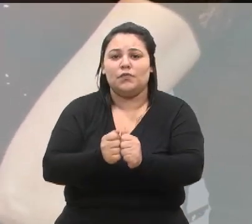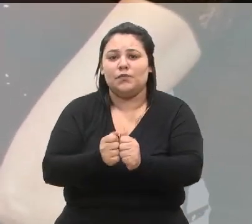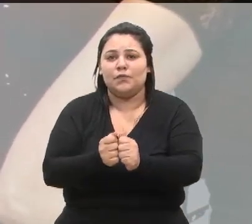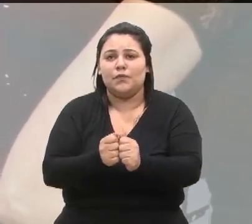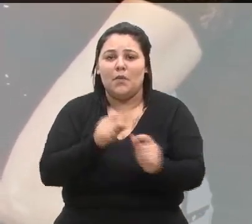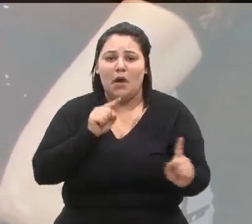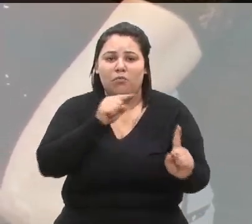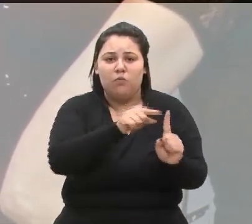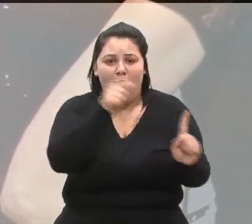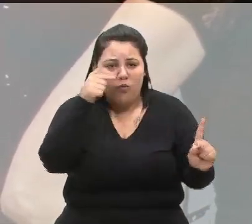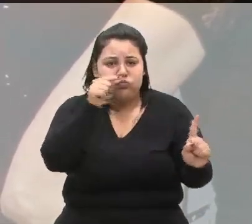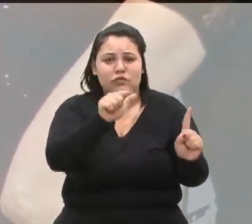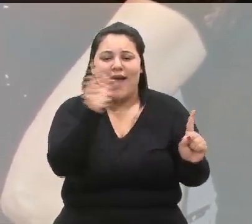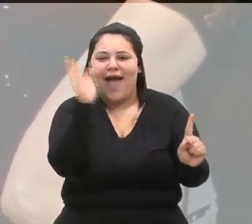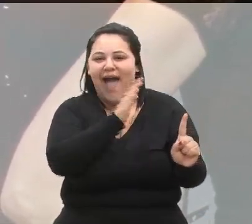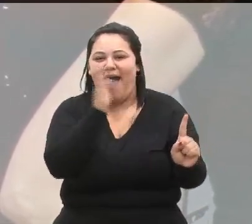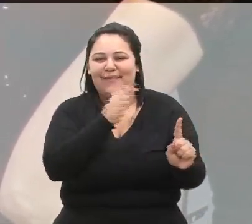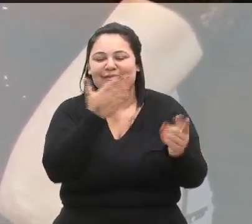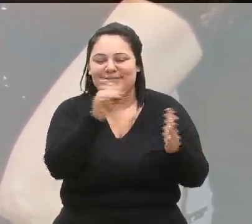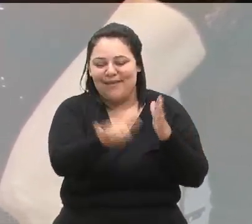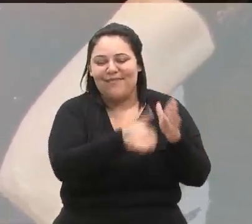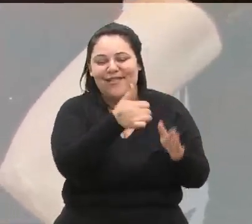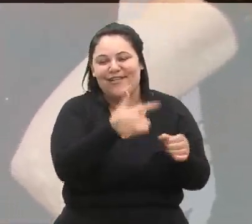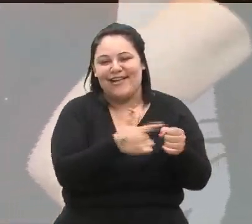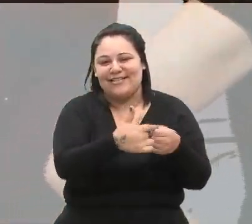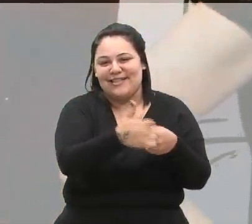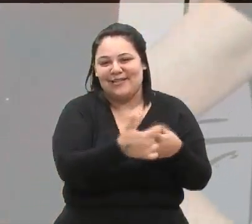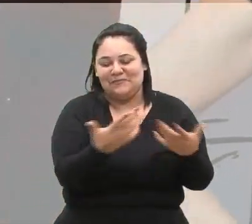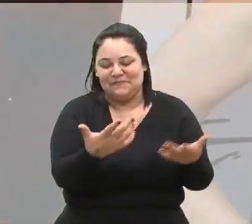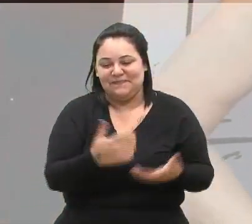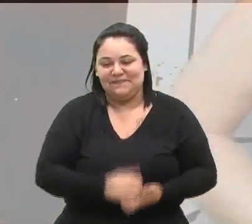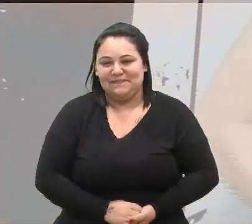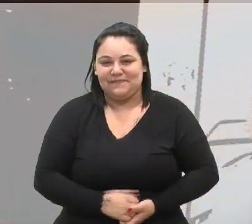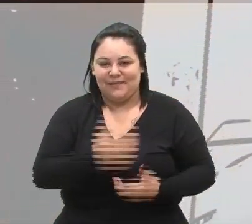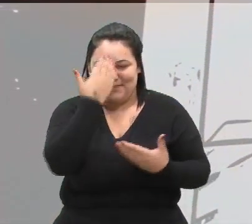se alcance mais rapidamente e a melhoria necessária. Obrigada, um bom dia.